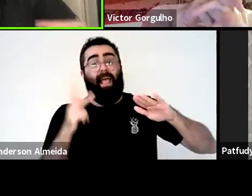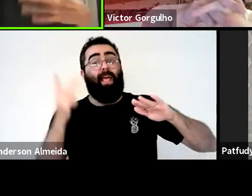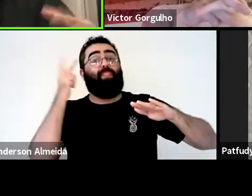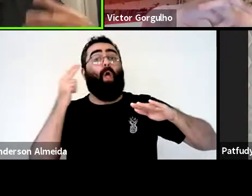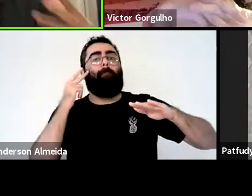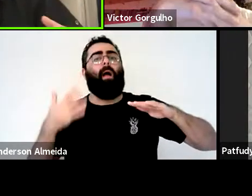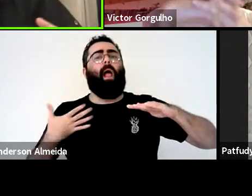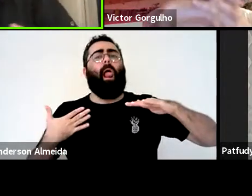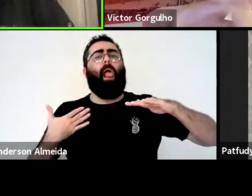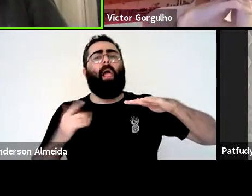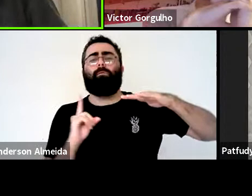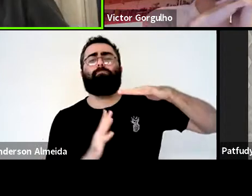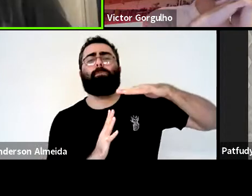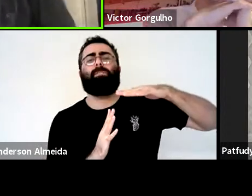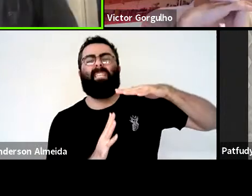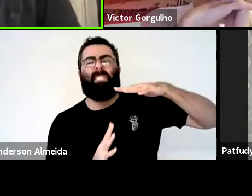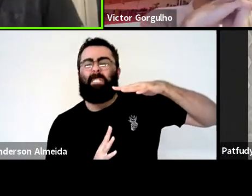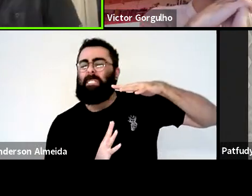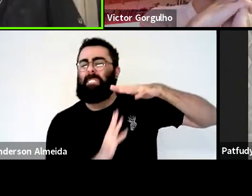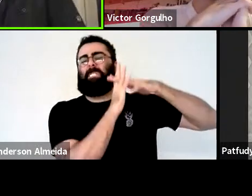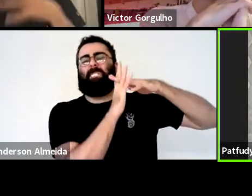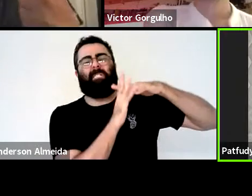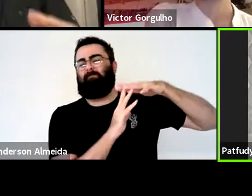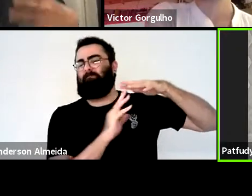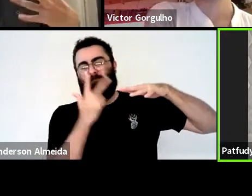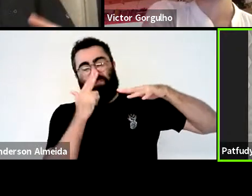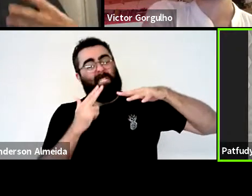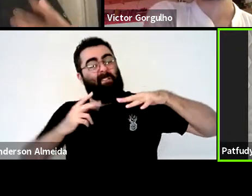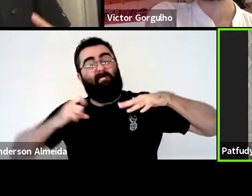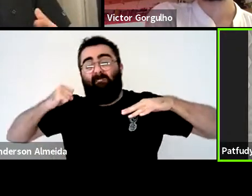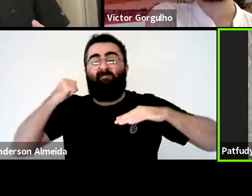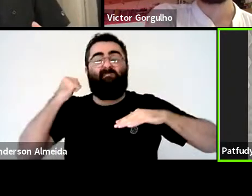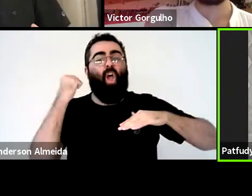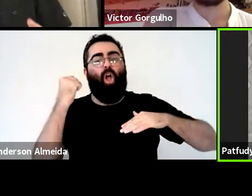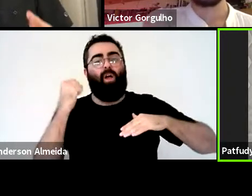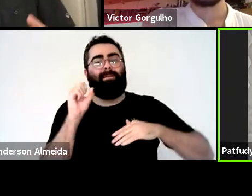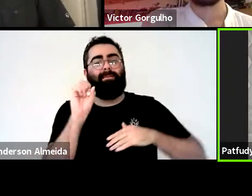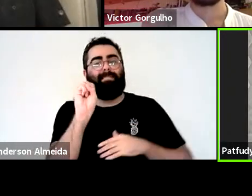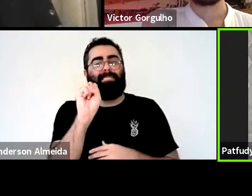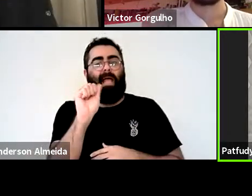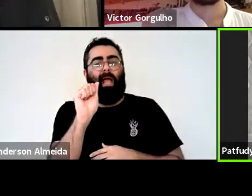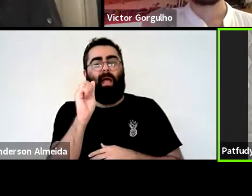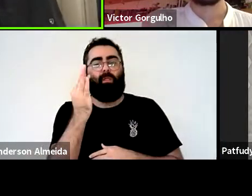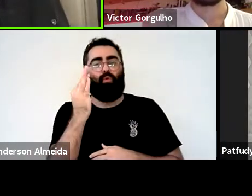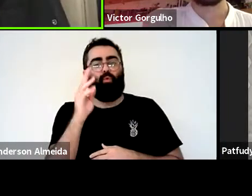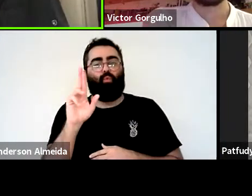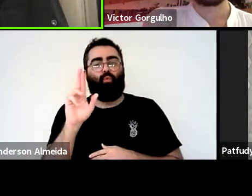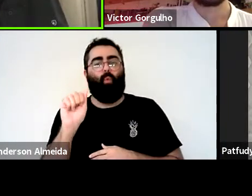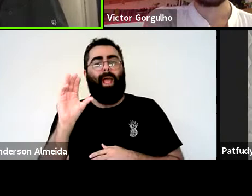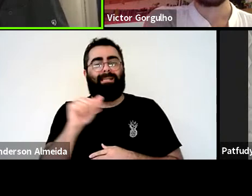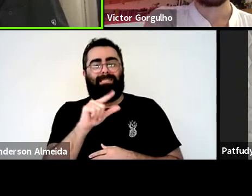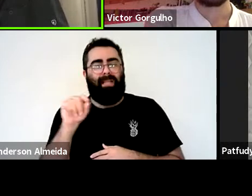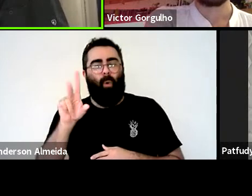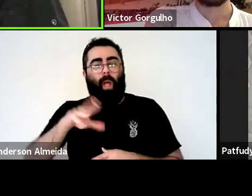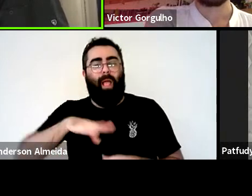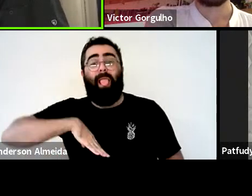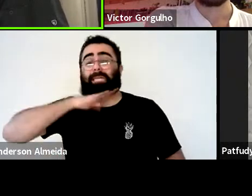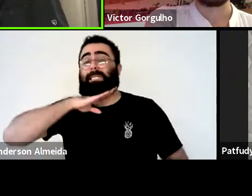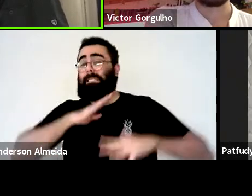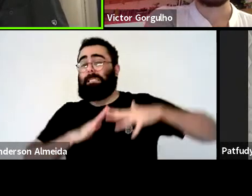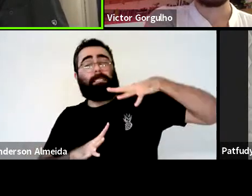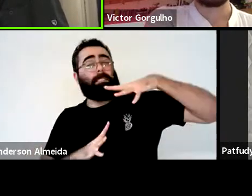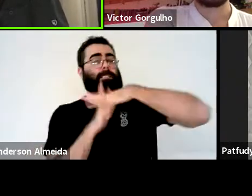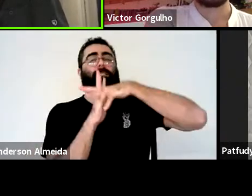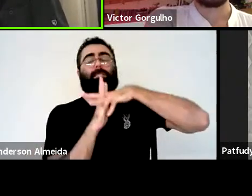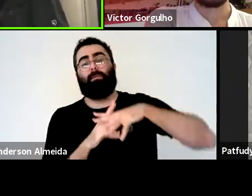vamos chamar, saturar o lugar, vamos sair dessa coisa. É preciso saturar o lugar onde a gente está, né? E por isso eu fiquei assim, quando